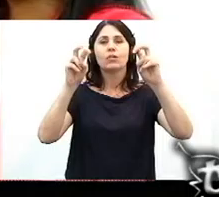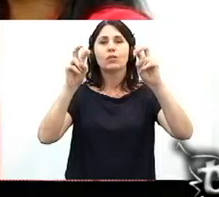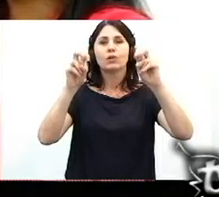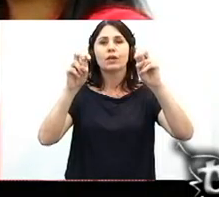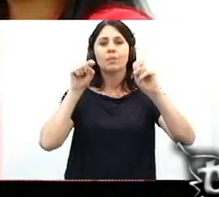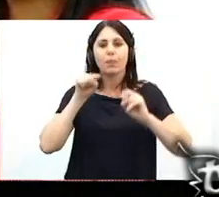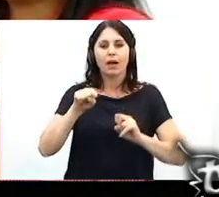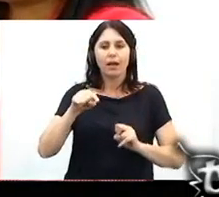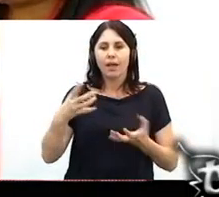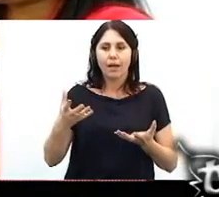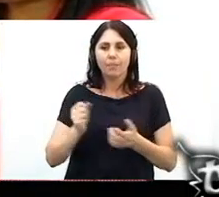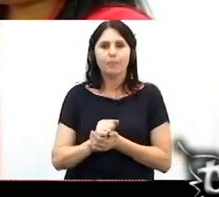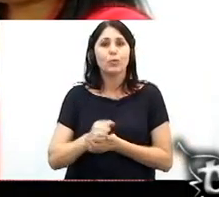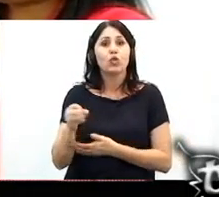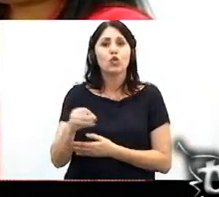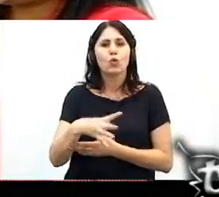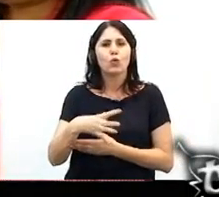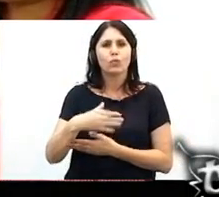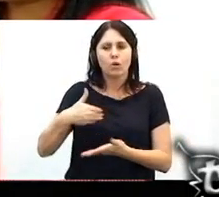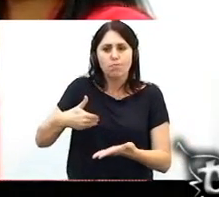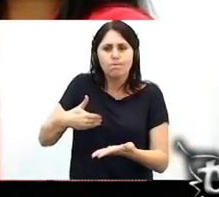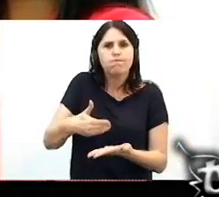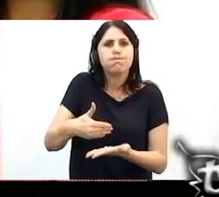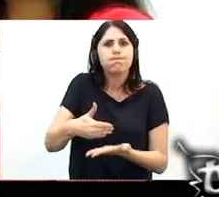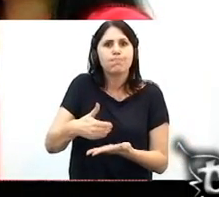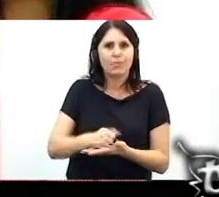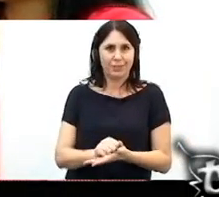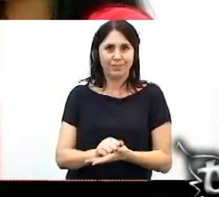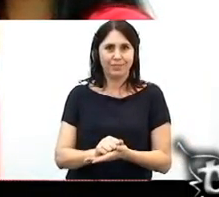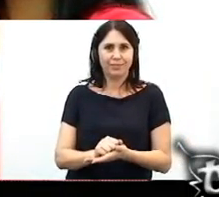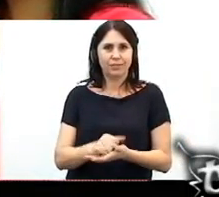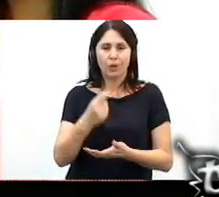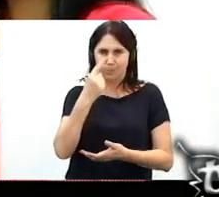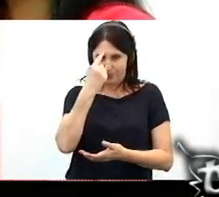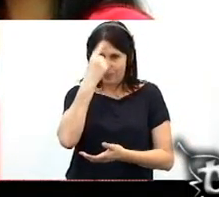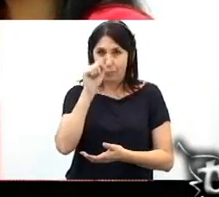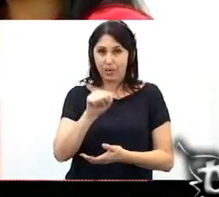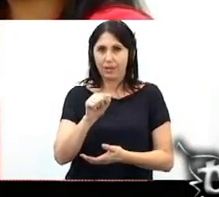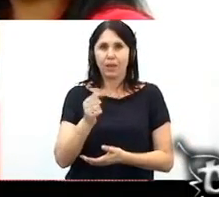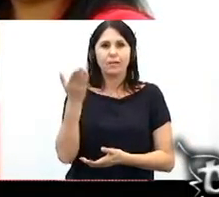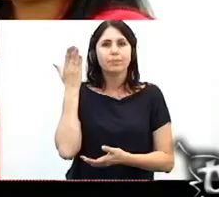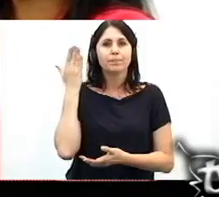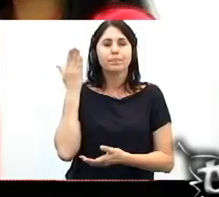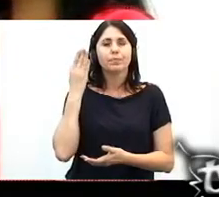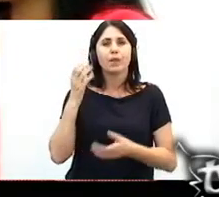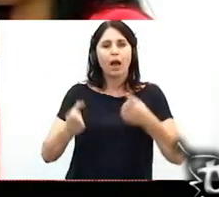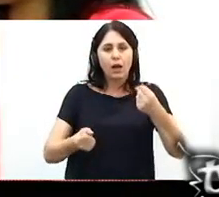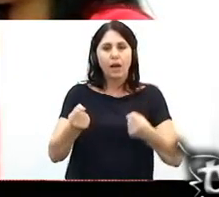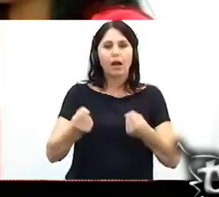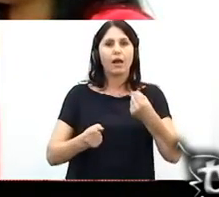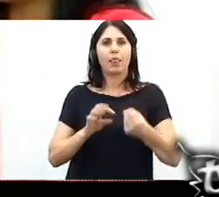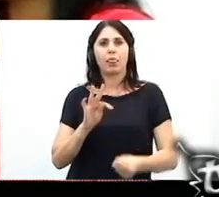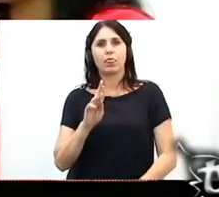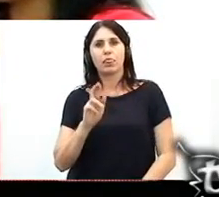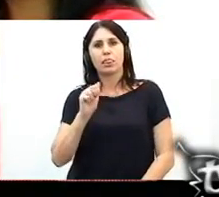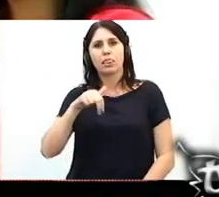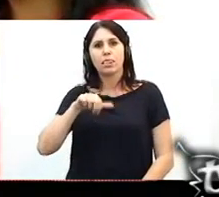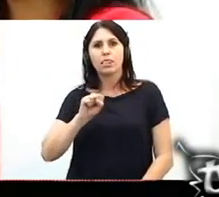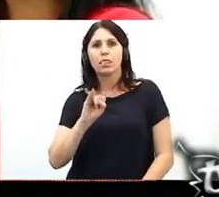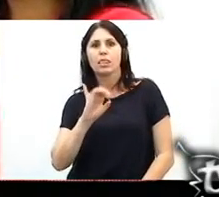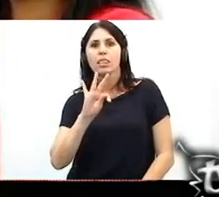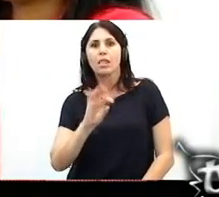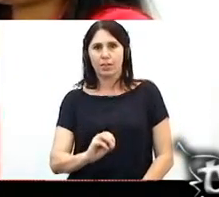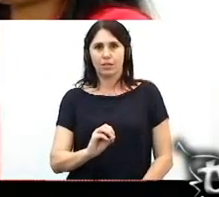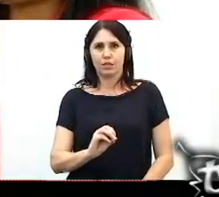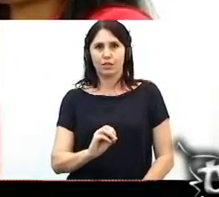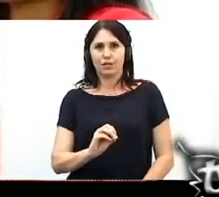Raquel? Com certeza. Na verdade, o tema mobilidade urbana é muito novo, né? Nós tivemos aí, inclusive, o